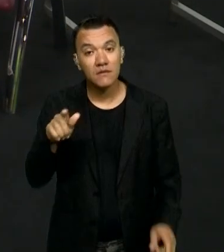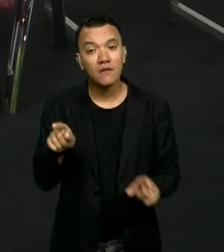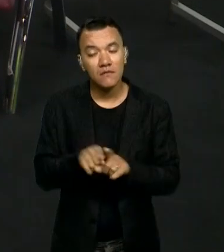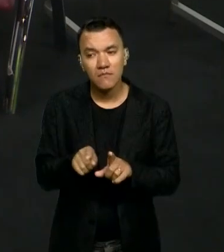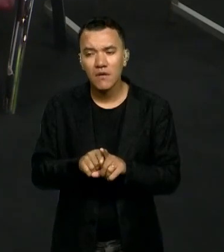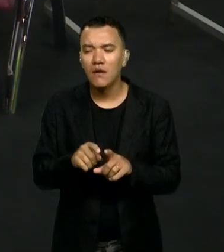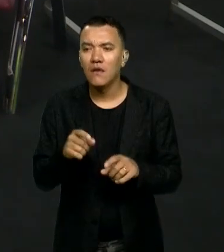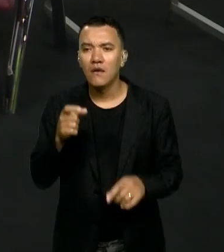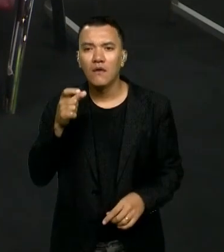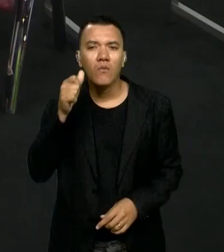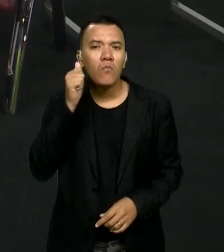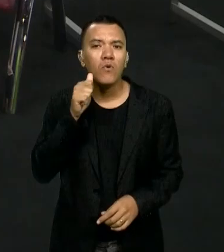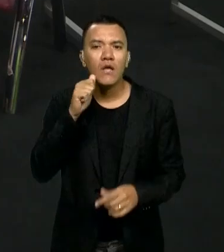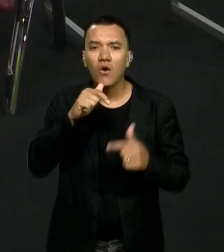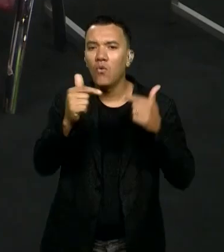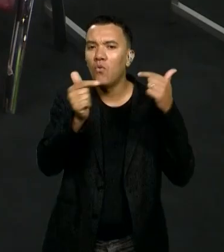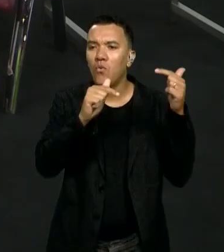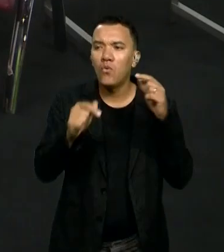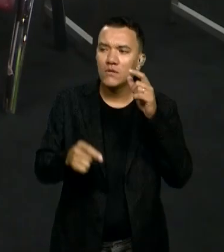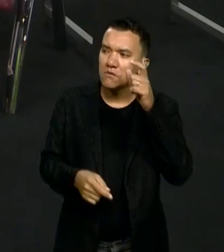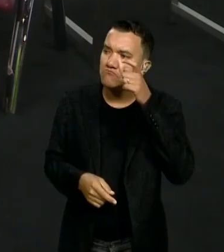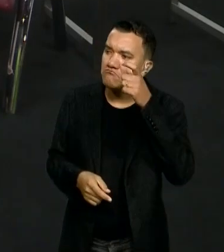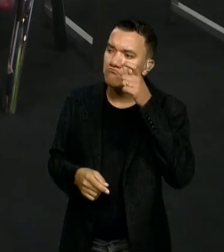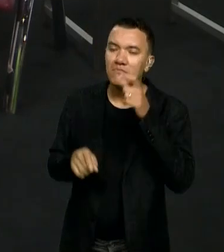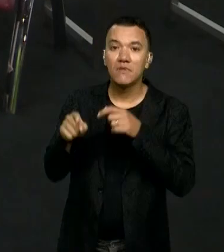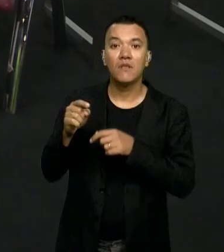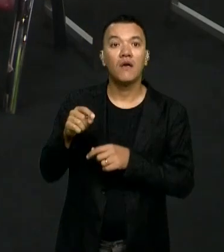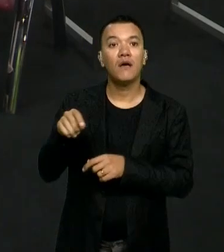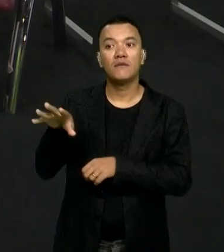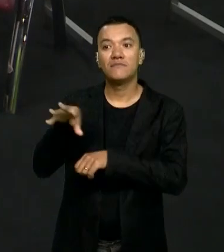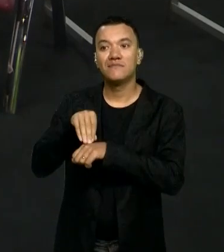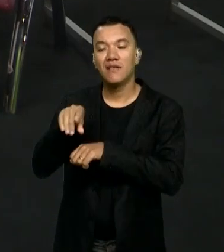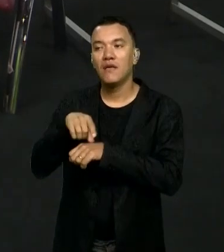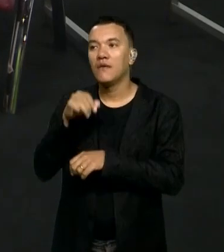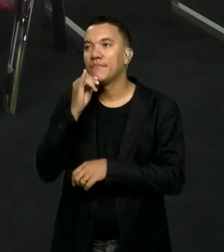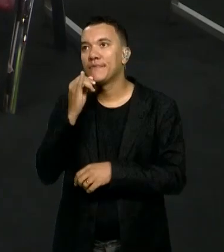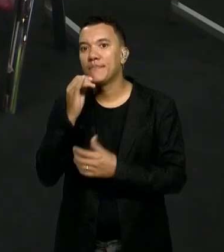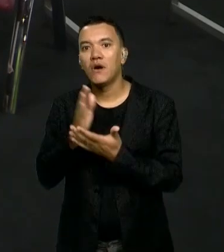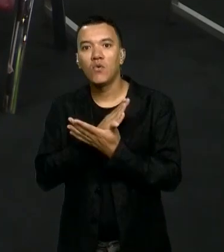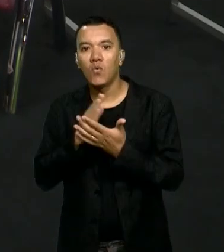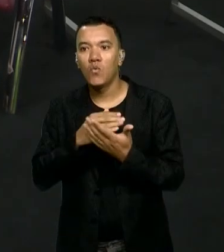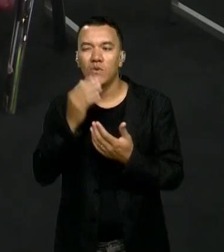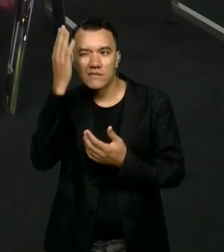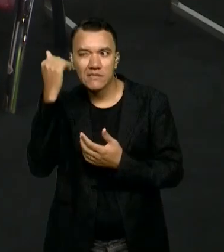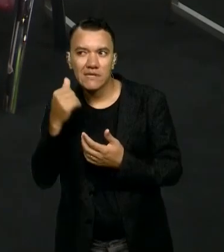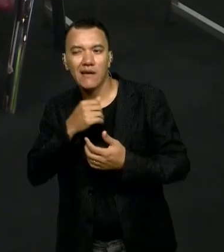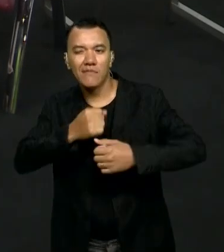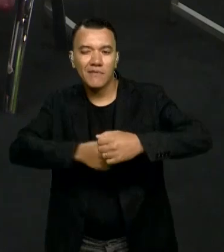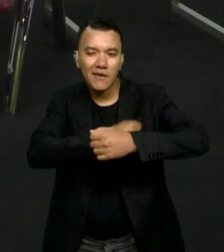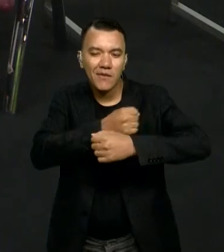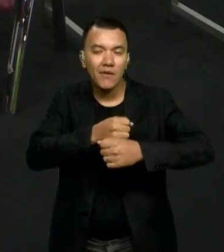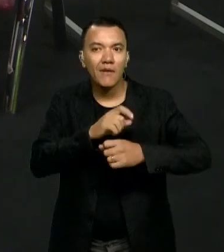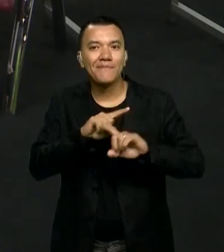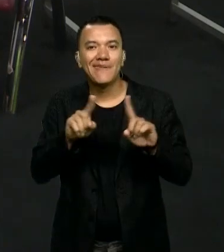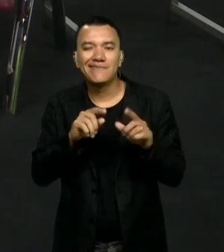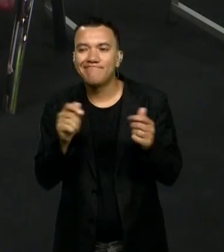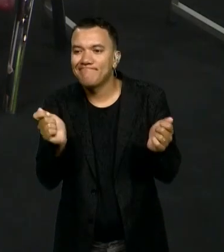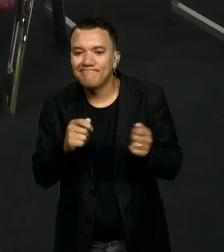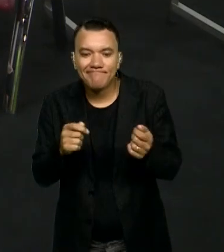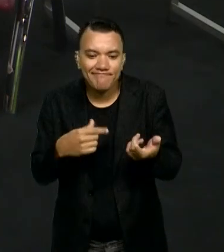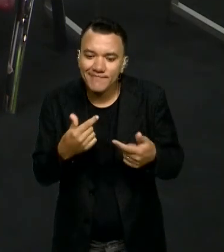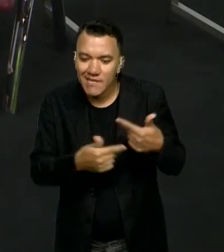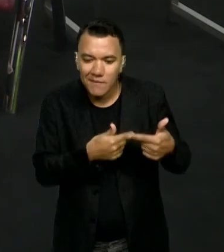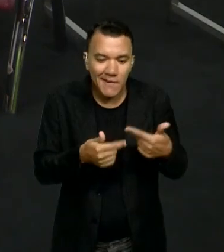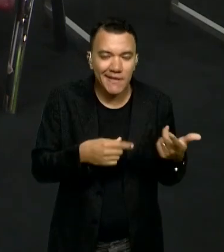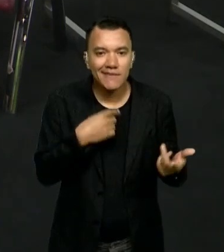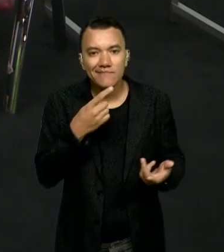aí nesse caminho, né, mulheres que têm esse conhecimento do alimento, mas às vezes não têm a oportunidade de trabalhar com ele, até para se